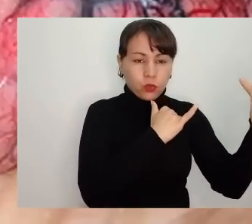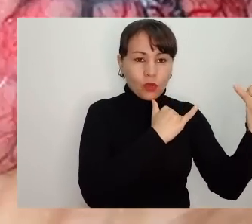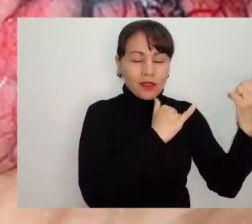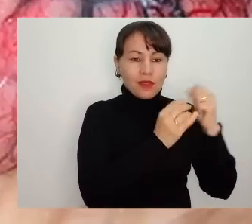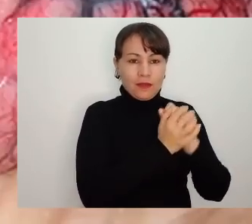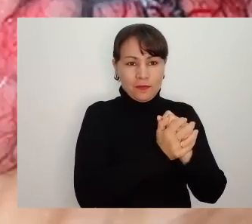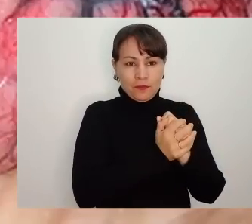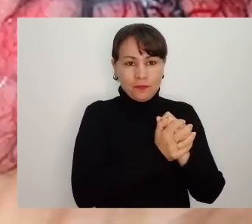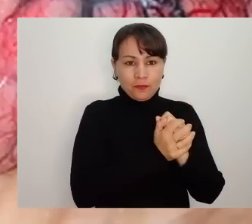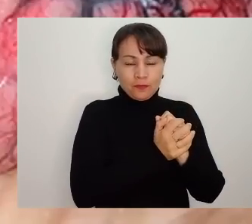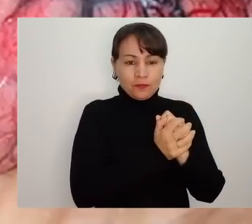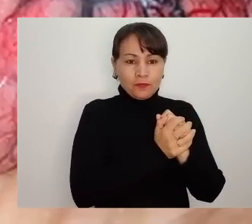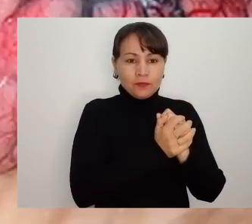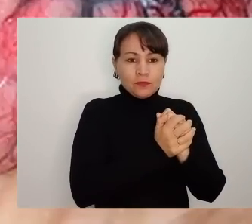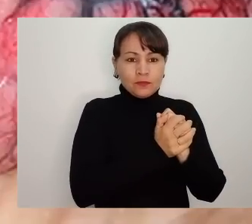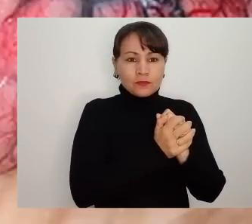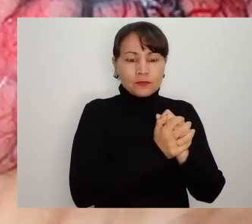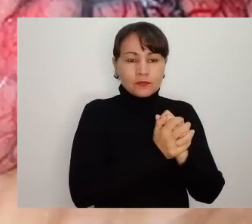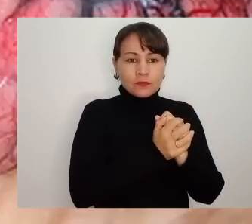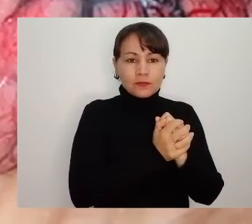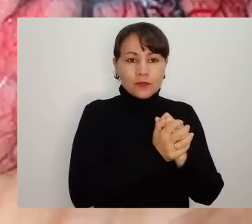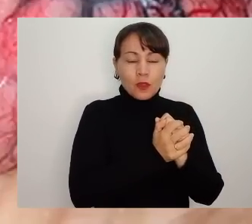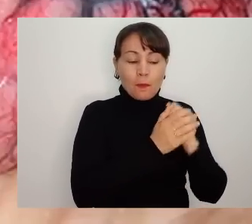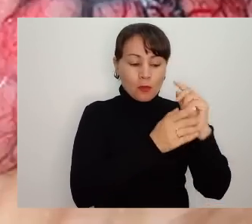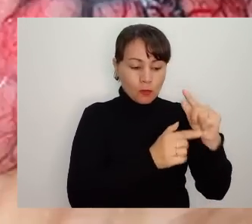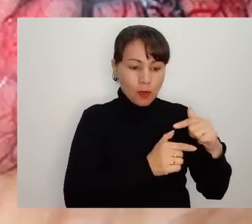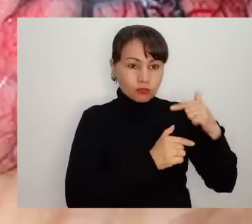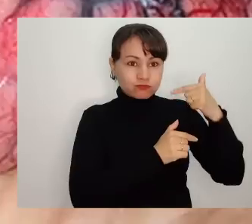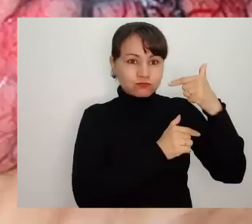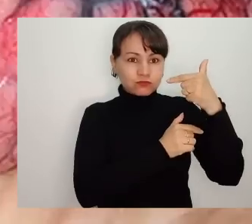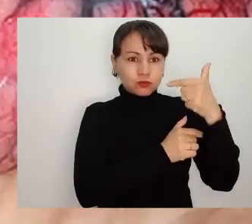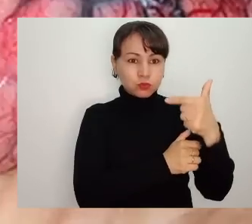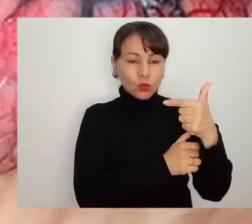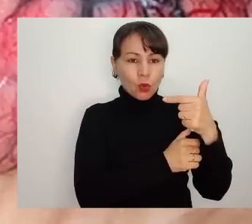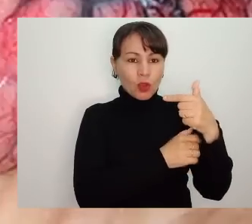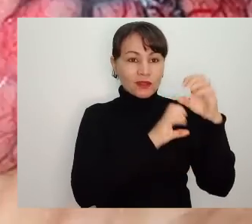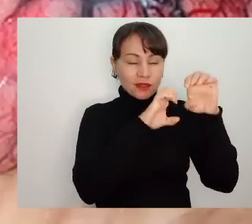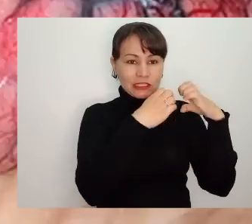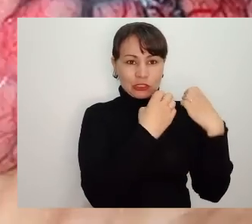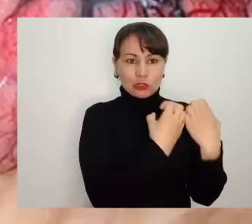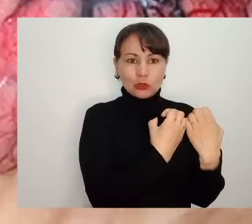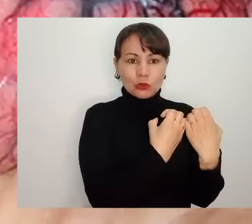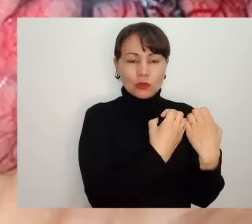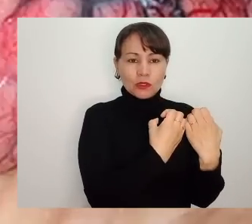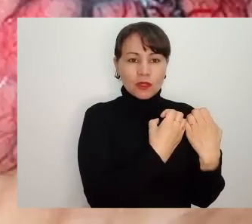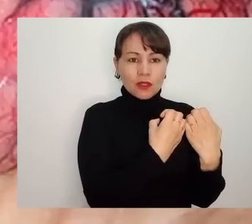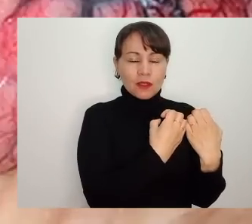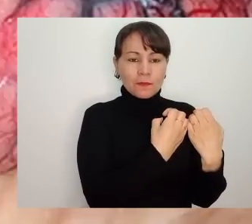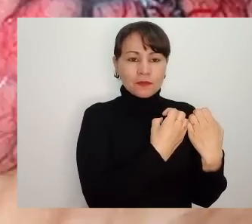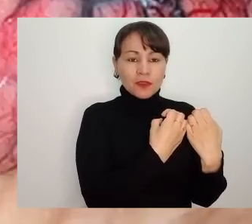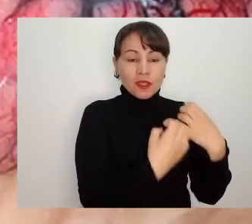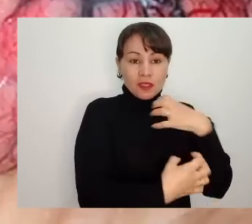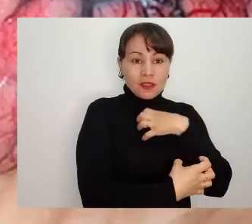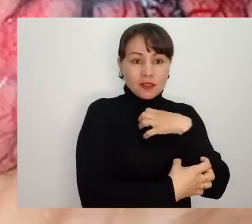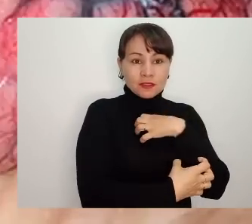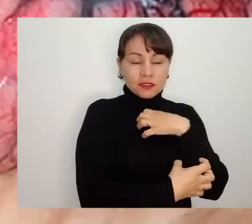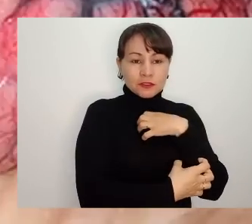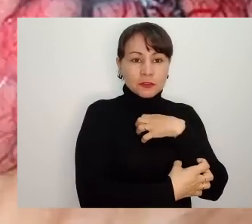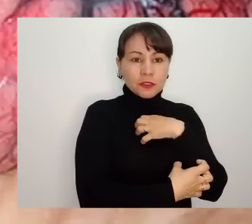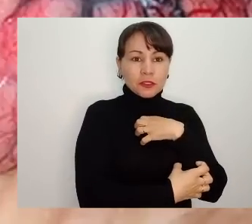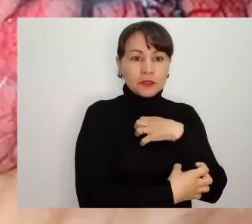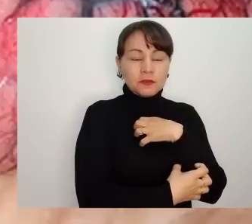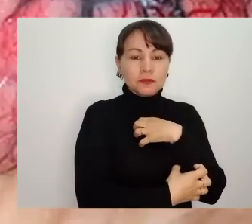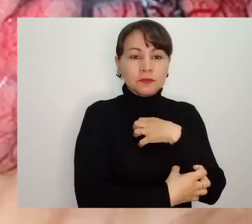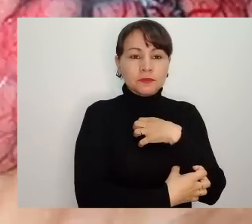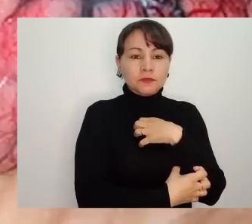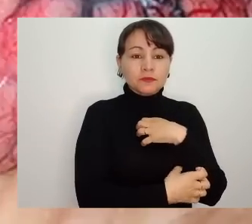vai levar a corrente elétrica para uma outra estrutura, e dessa